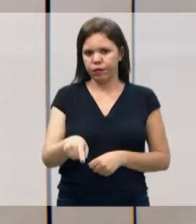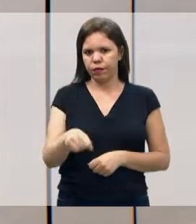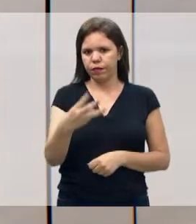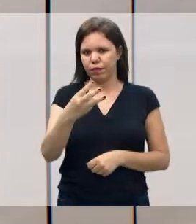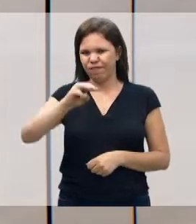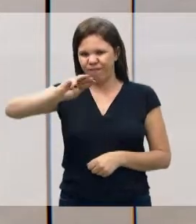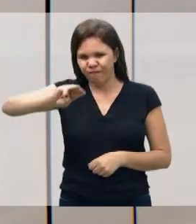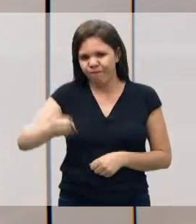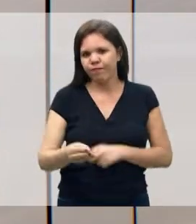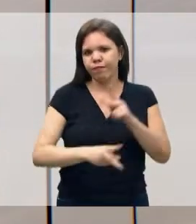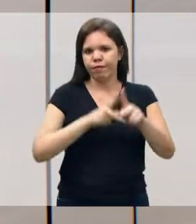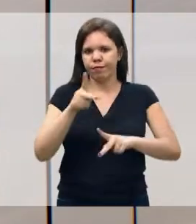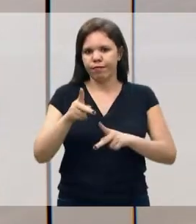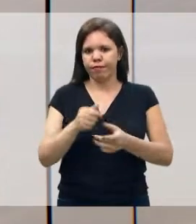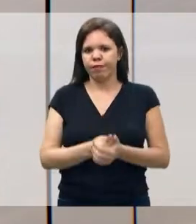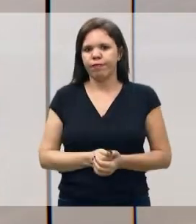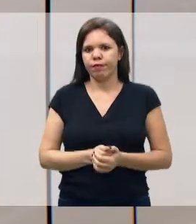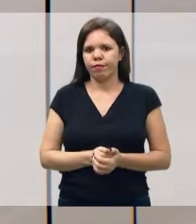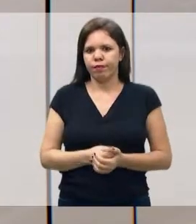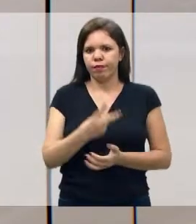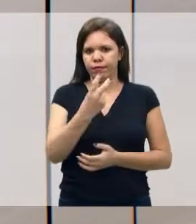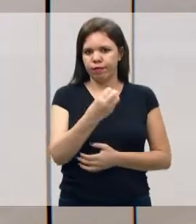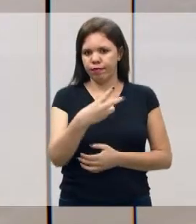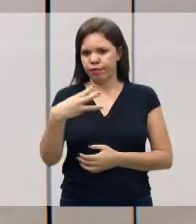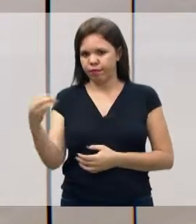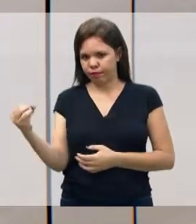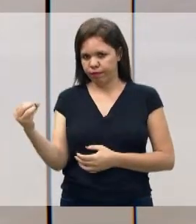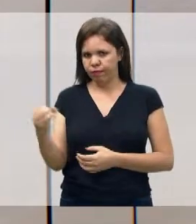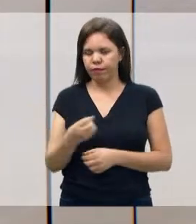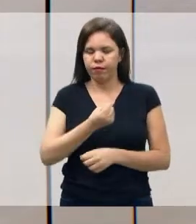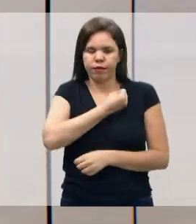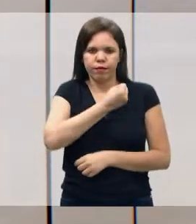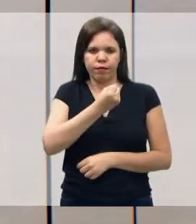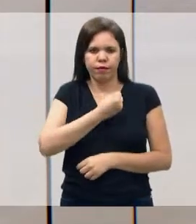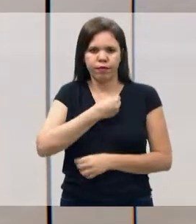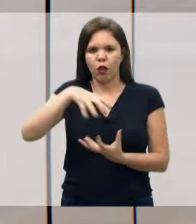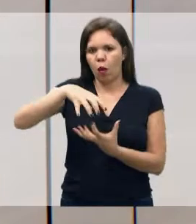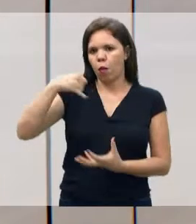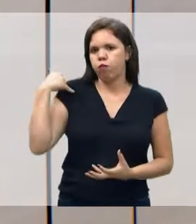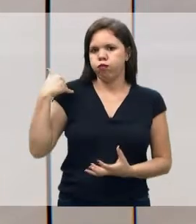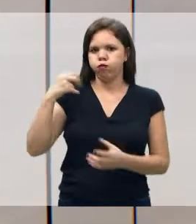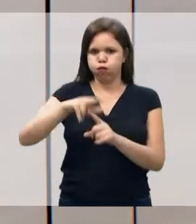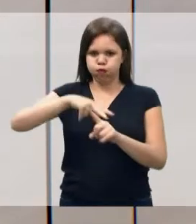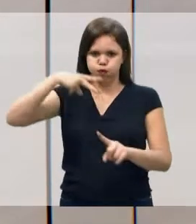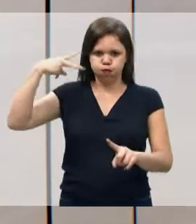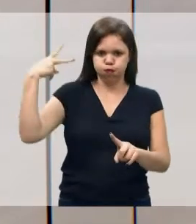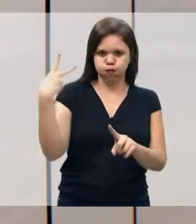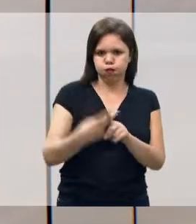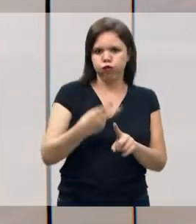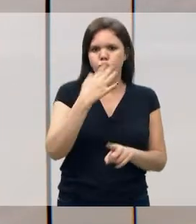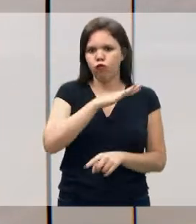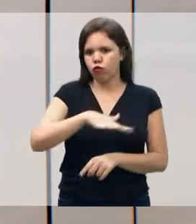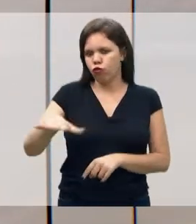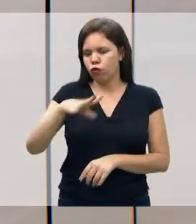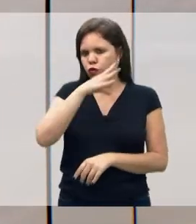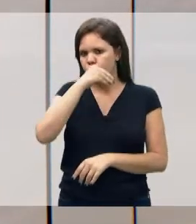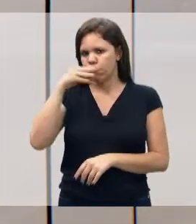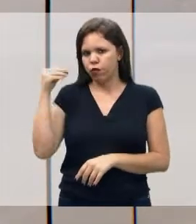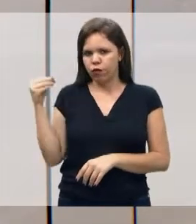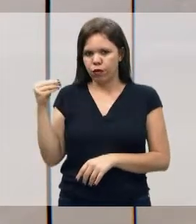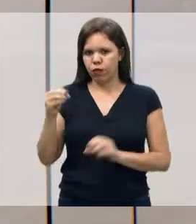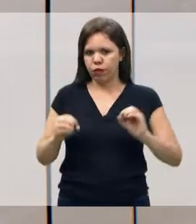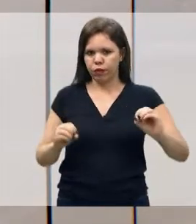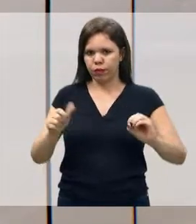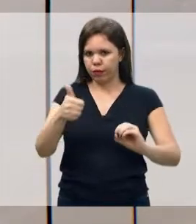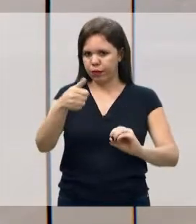29,3 milhões de pessoas. Em 2030, o número de idosos deve superar o de crianças e adolescentes de